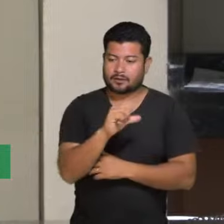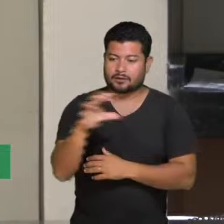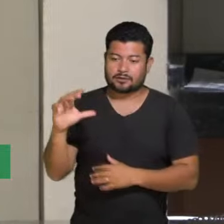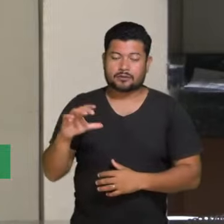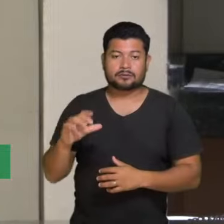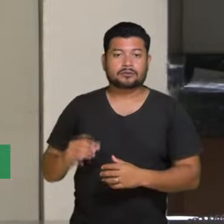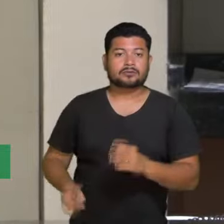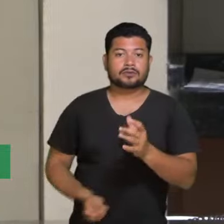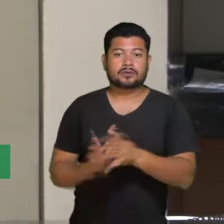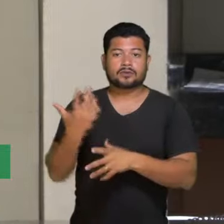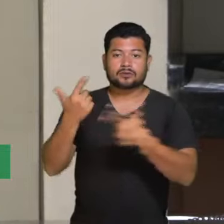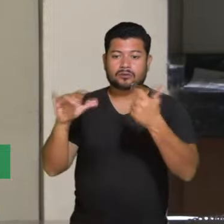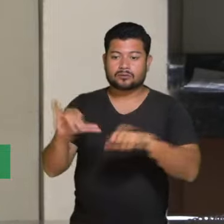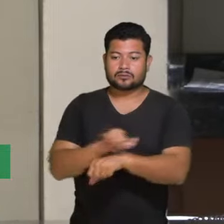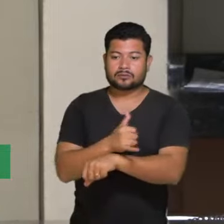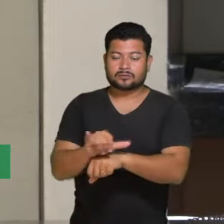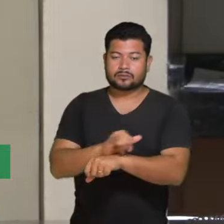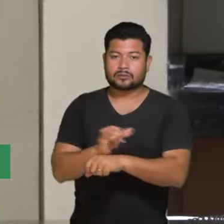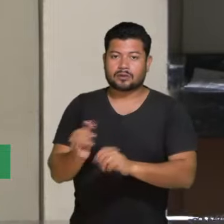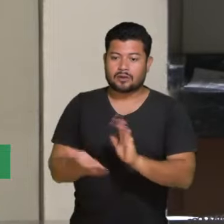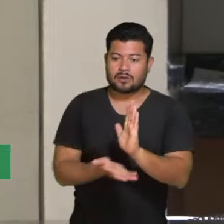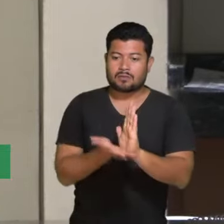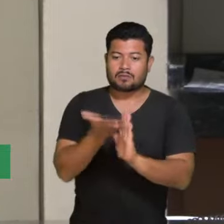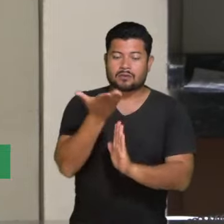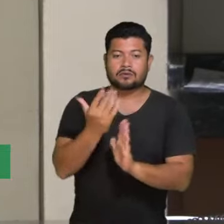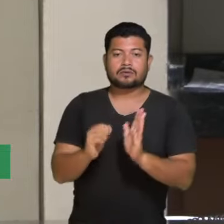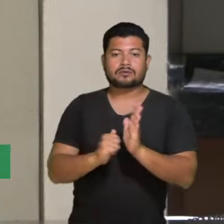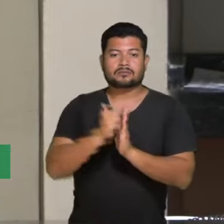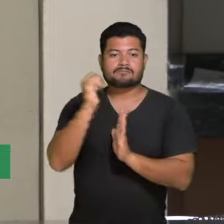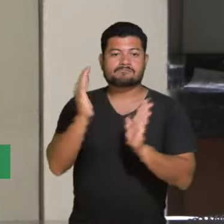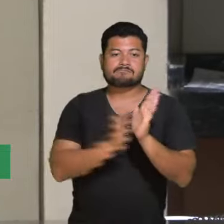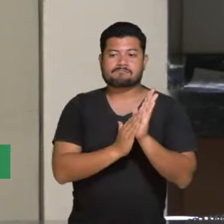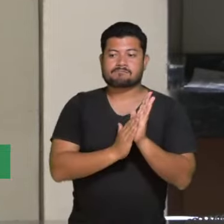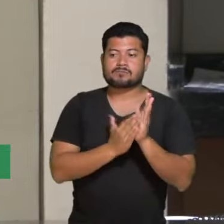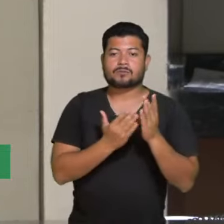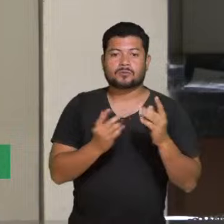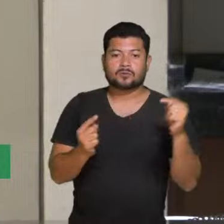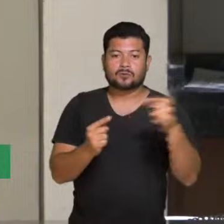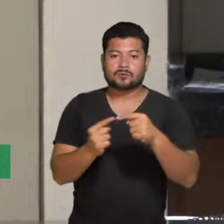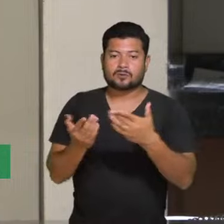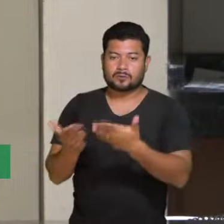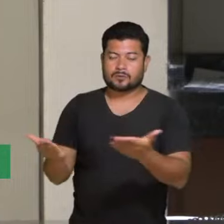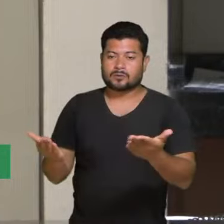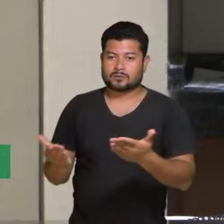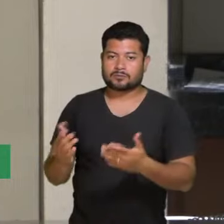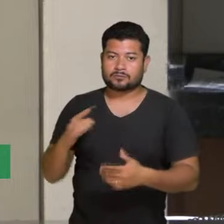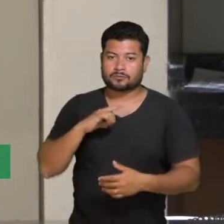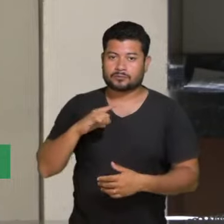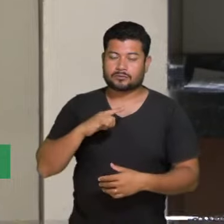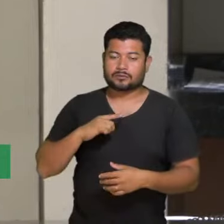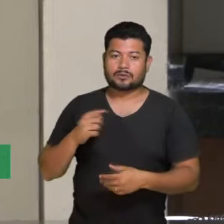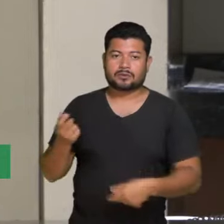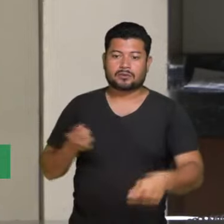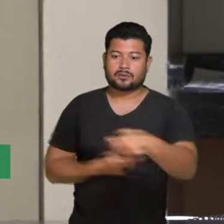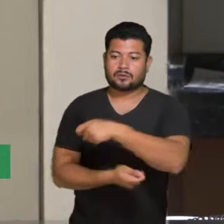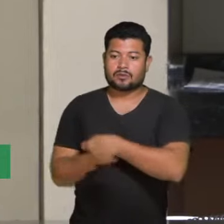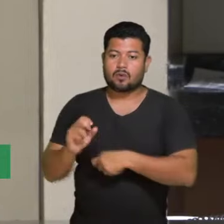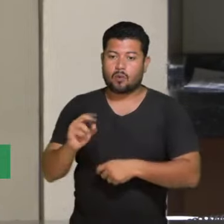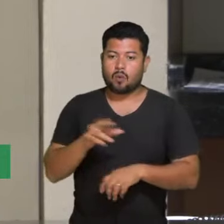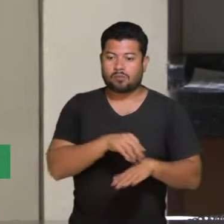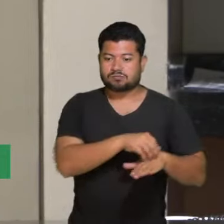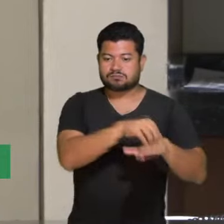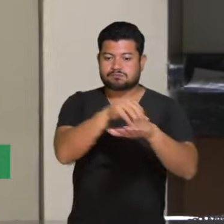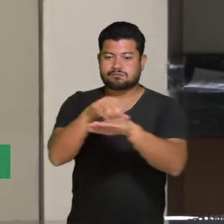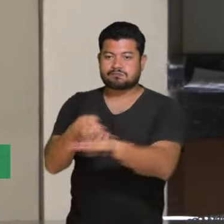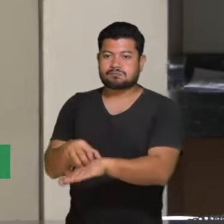para aumentar o valor da multa aplicada aos infratores, prever sanções a quem comercializar ou transportar animais